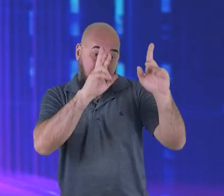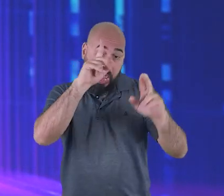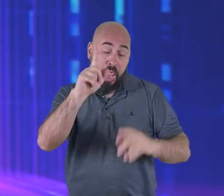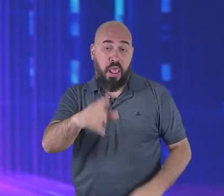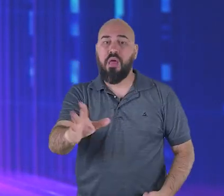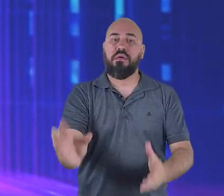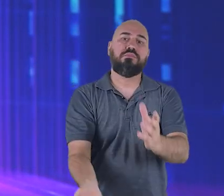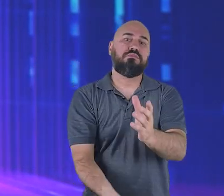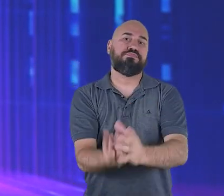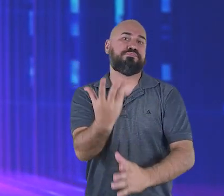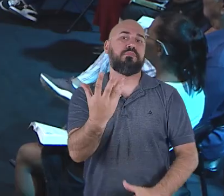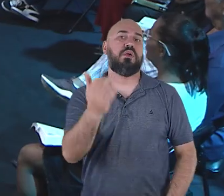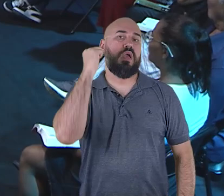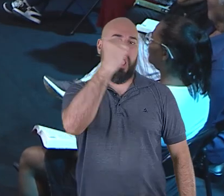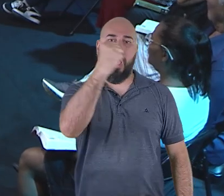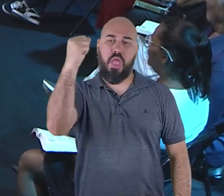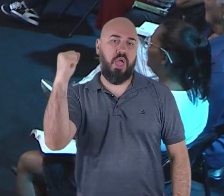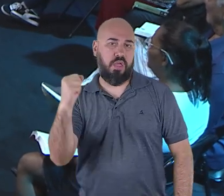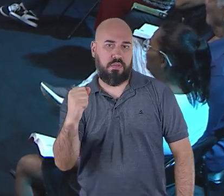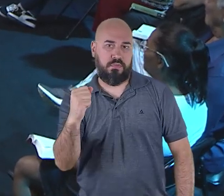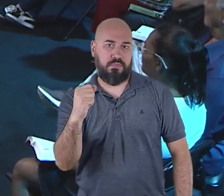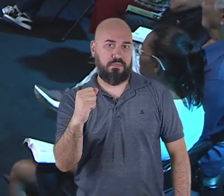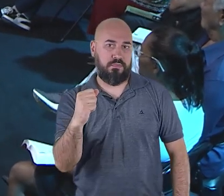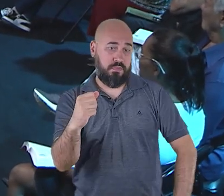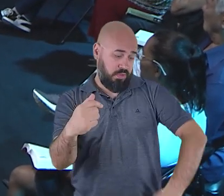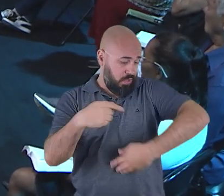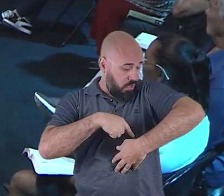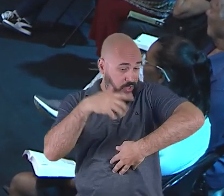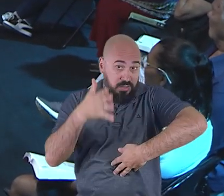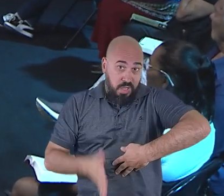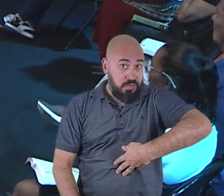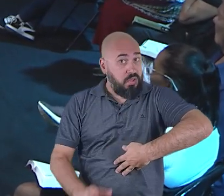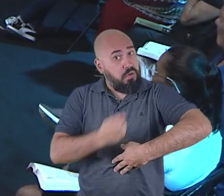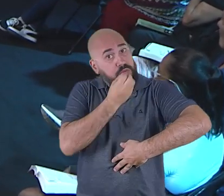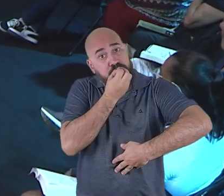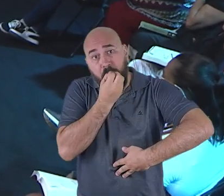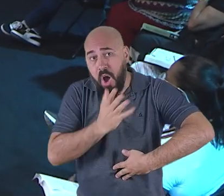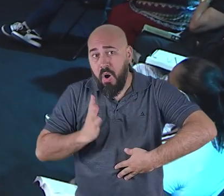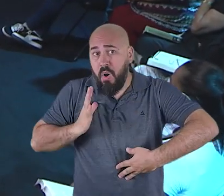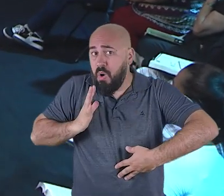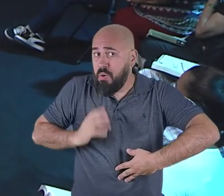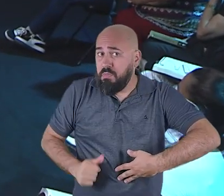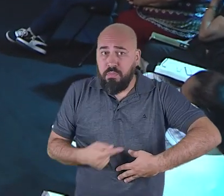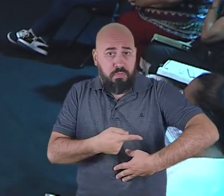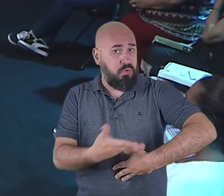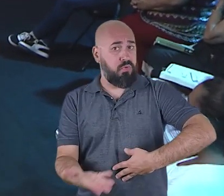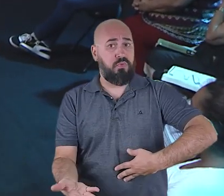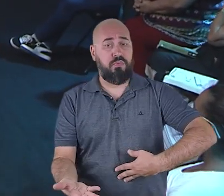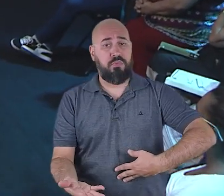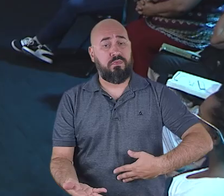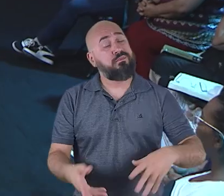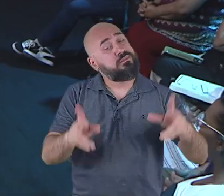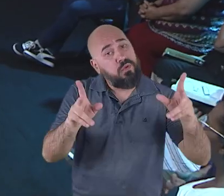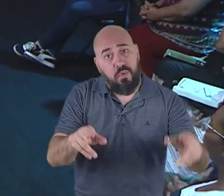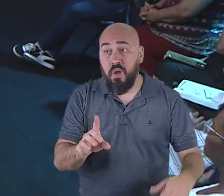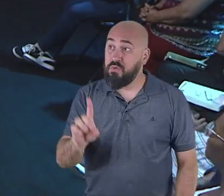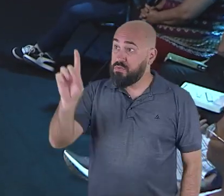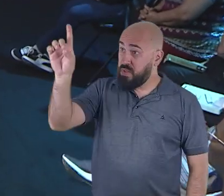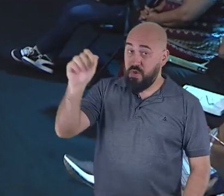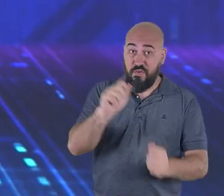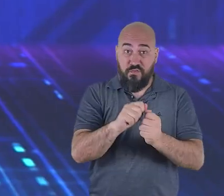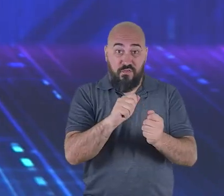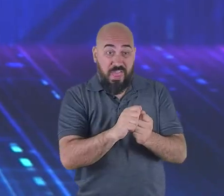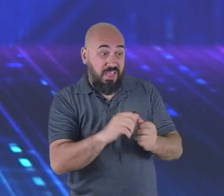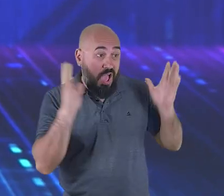mesmo. Deus não fez um diabo, ele fez um ser perfeito, ele fez um ser